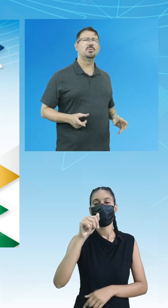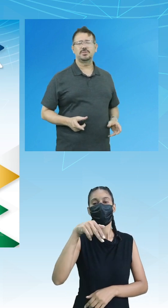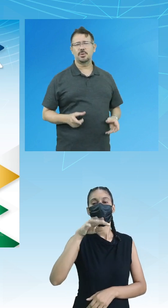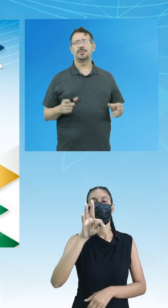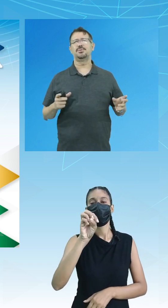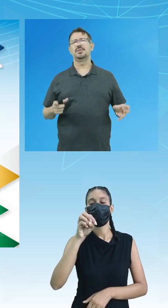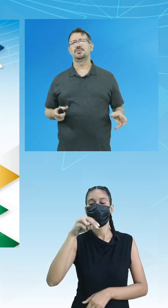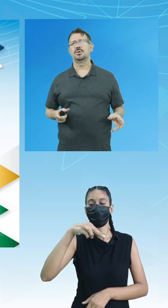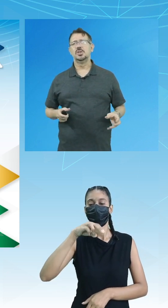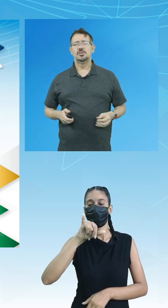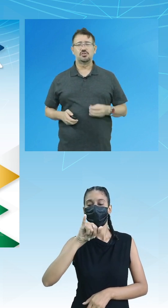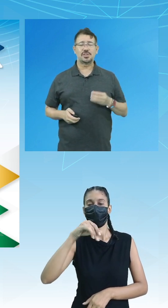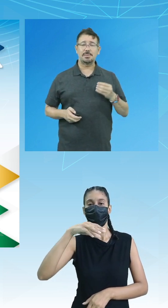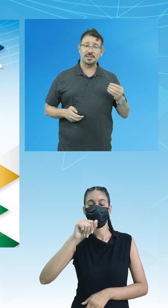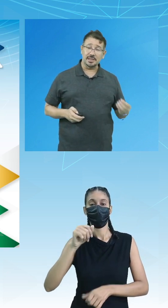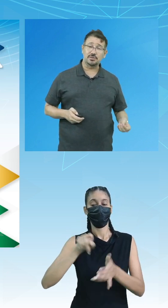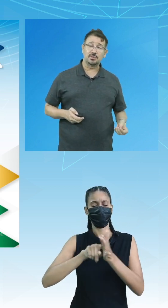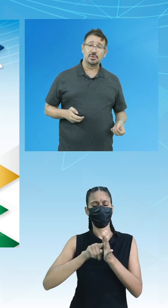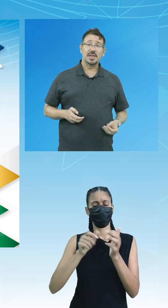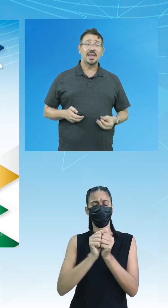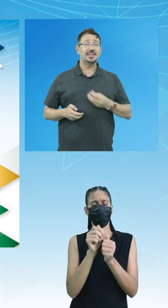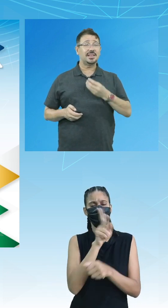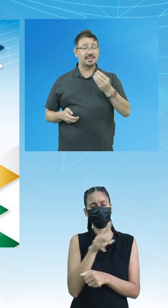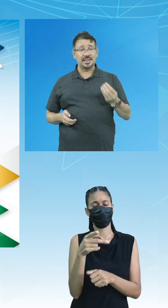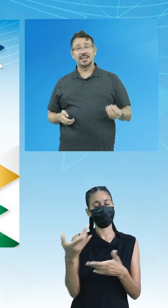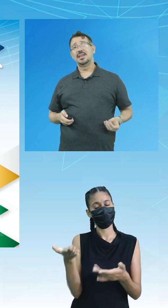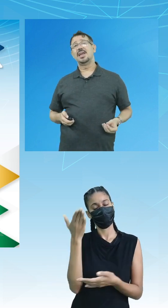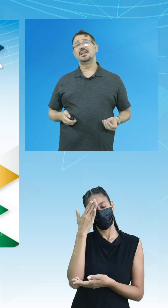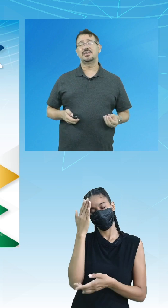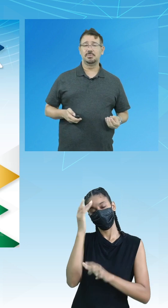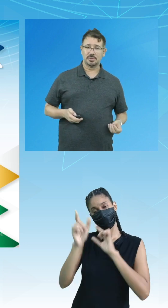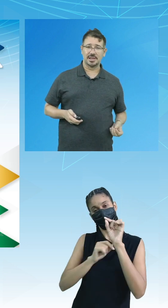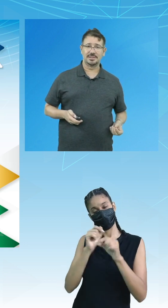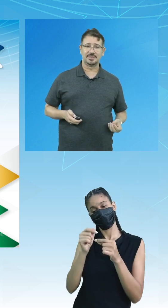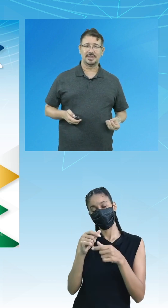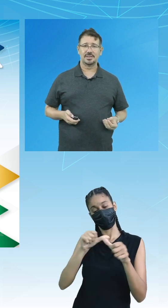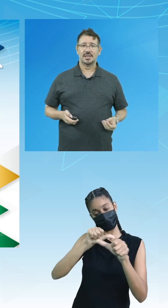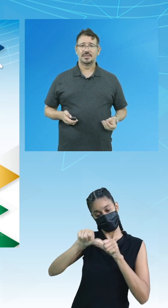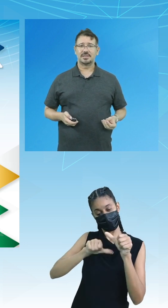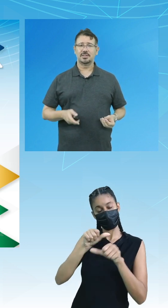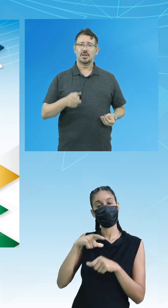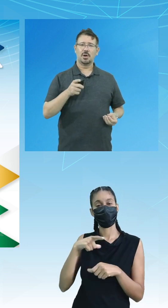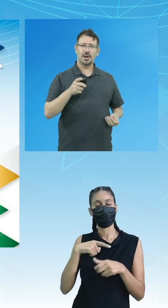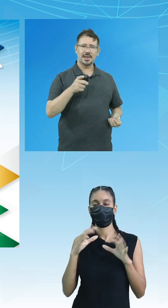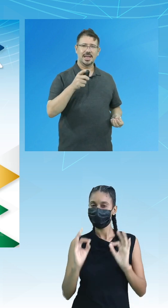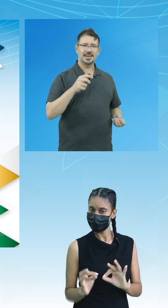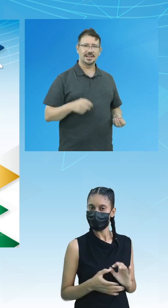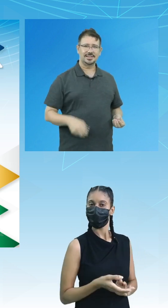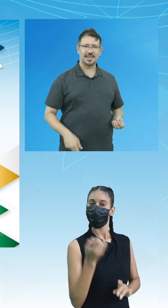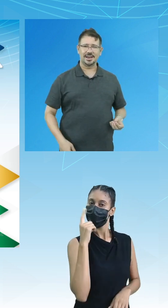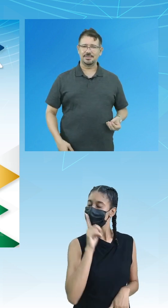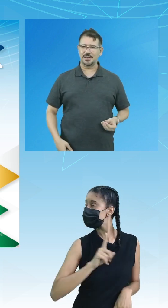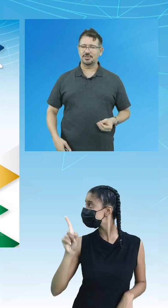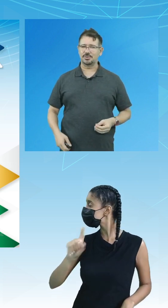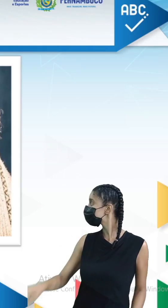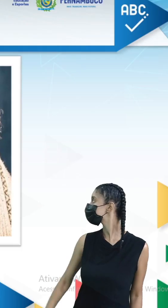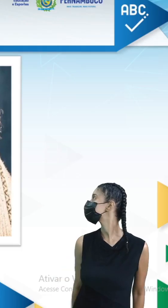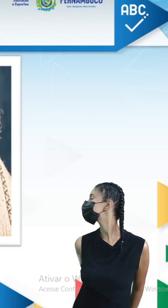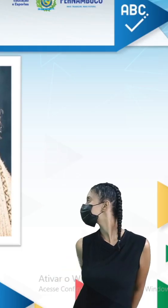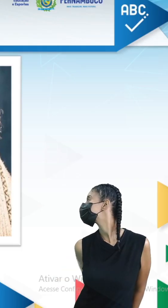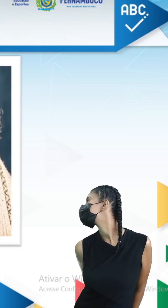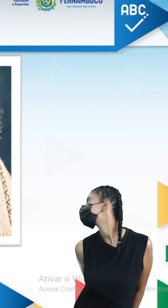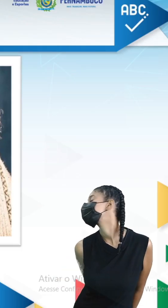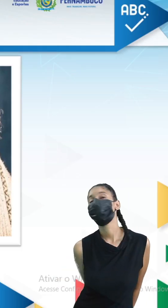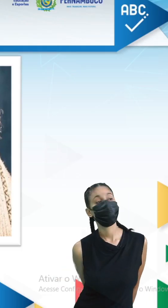pesquisar com o seu professor, justamente isso, entender essas mudanças, certo? Olhem aí na tela, vejam